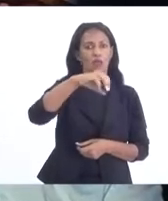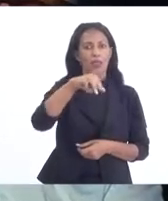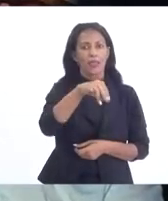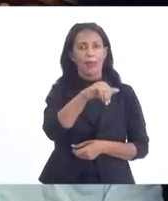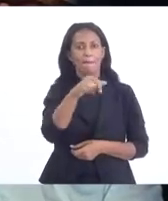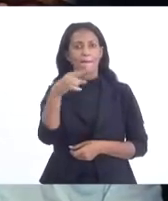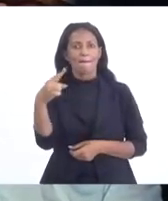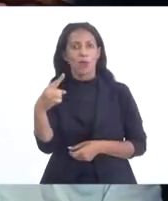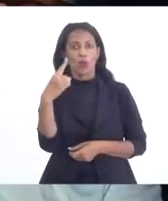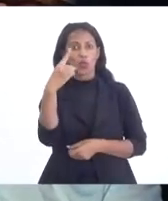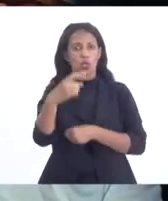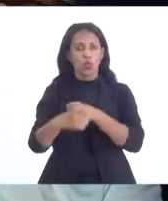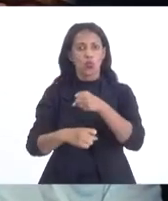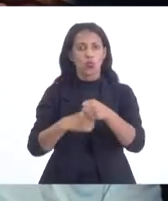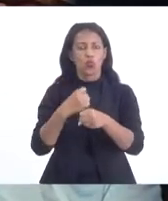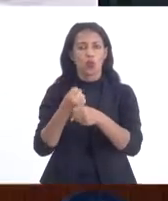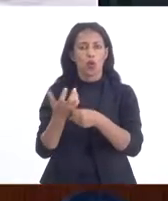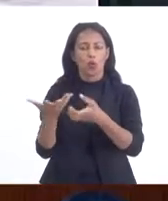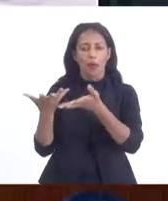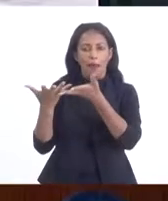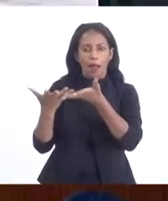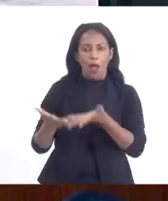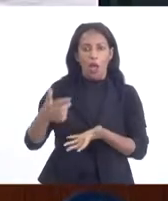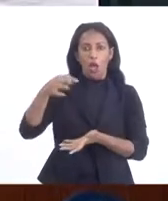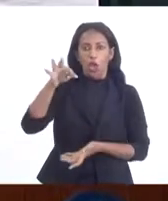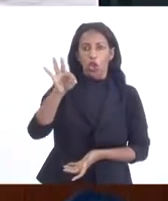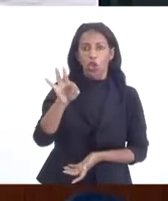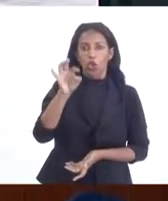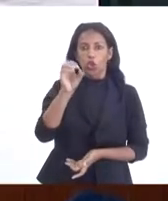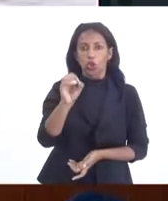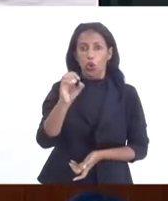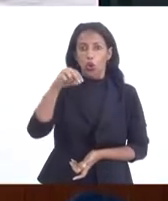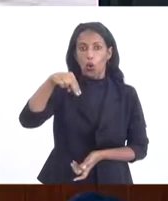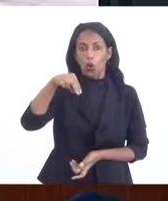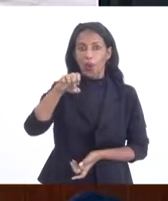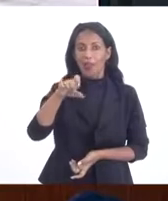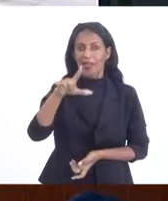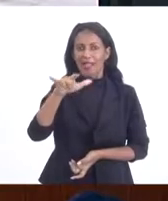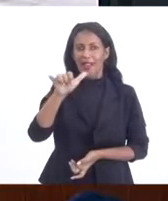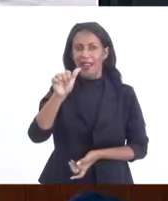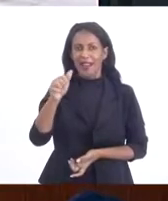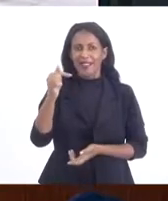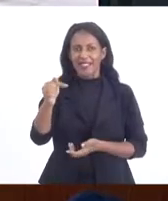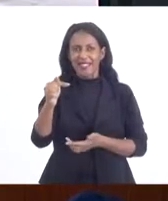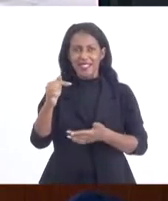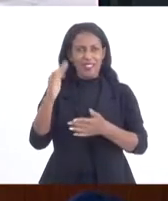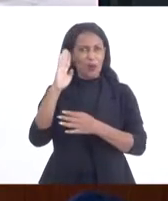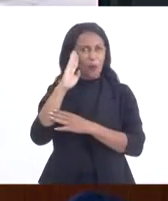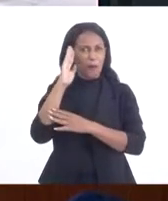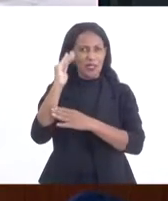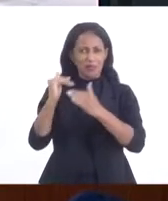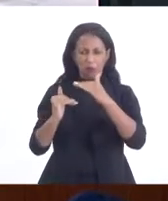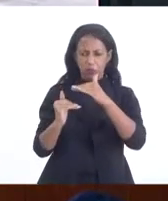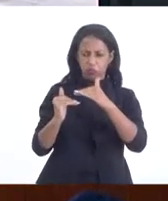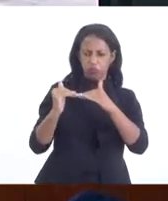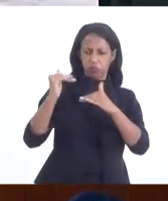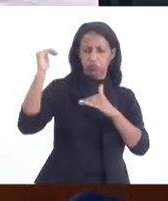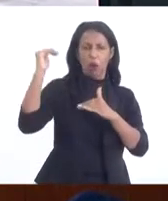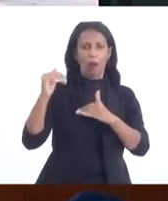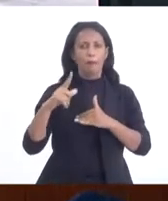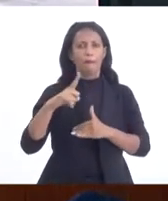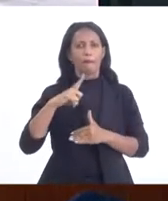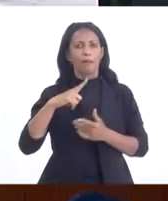grãos por ano. Esse é o insumo necessário para que a gente venha alavancar suíno, frango